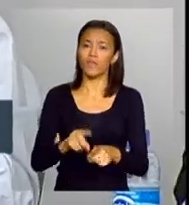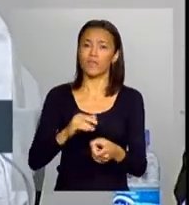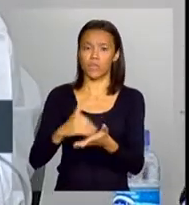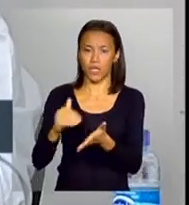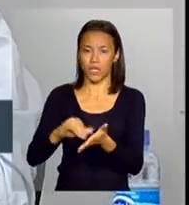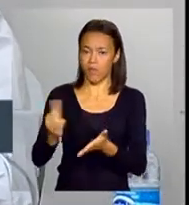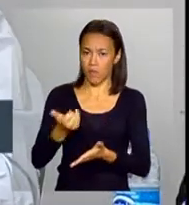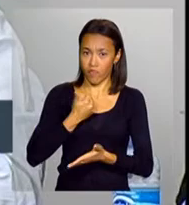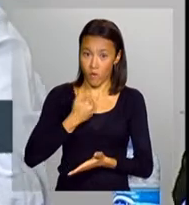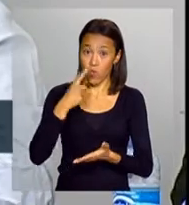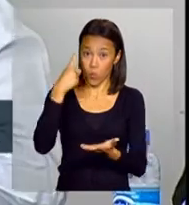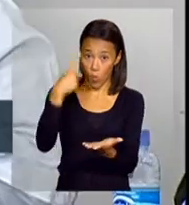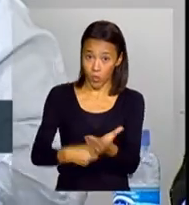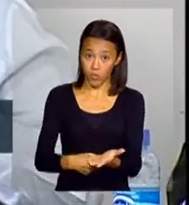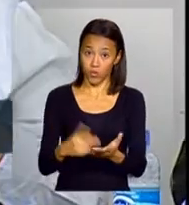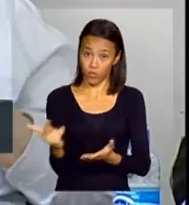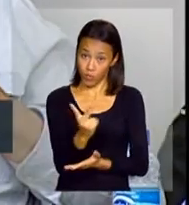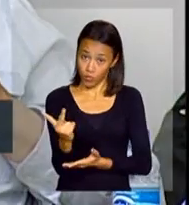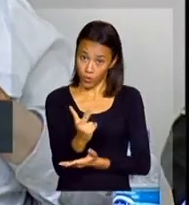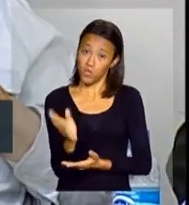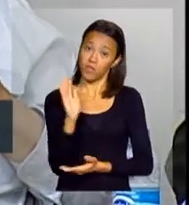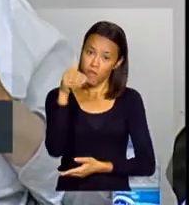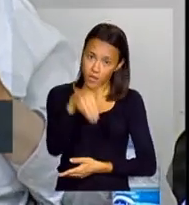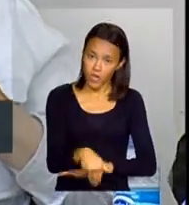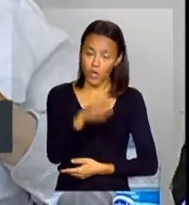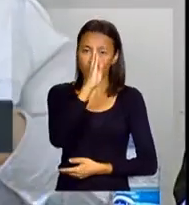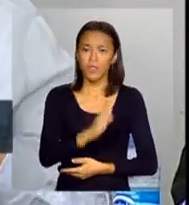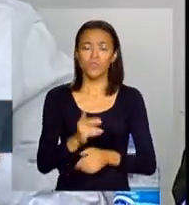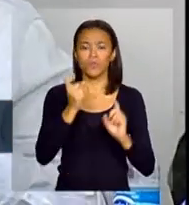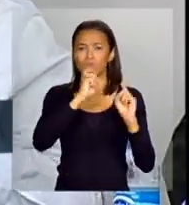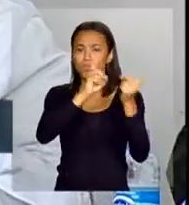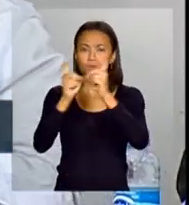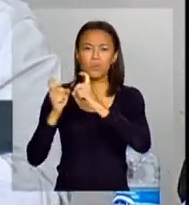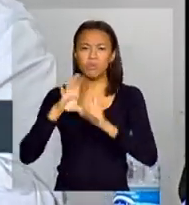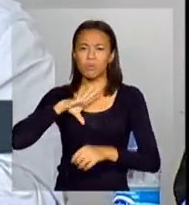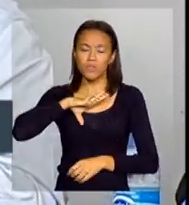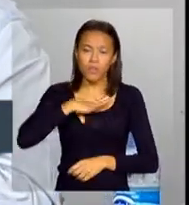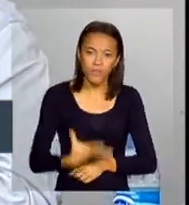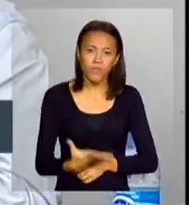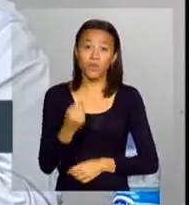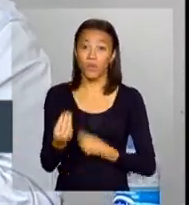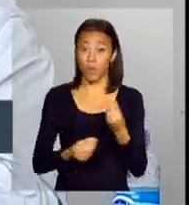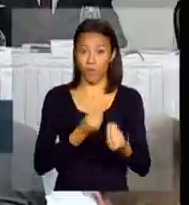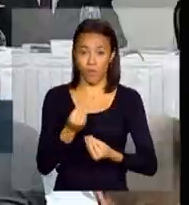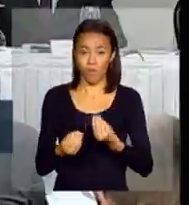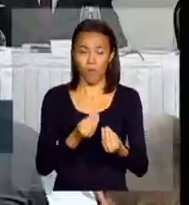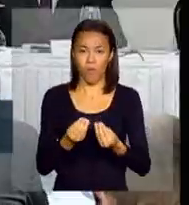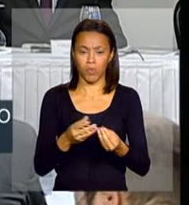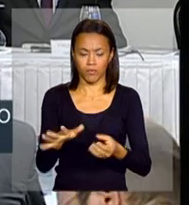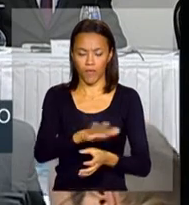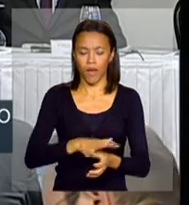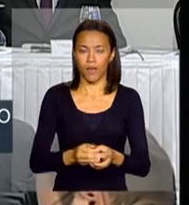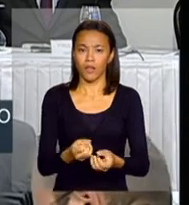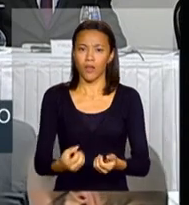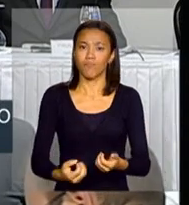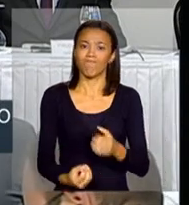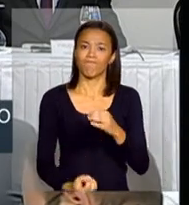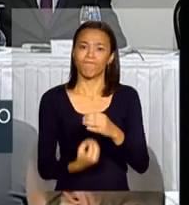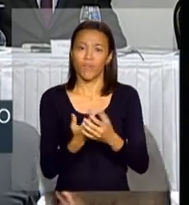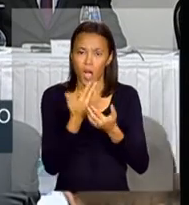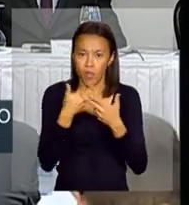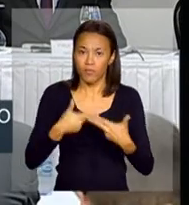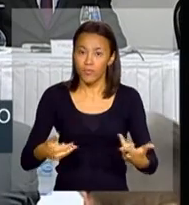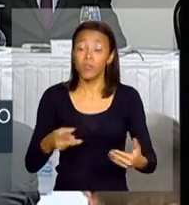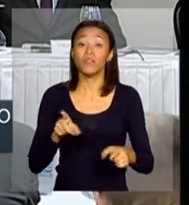acordo firmado entre os dois, e eles virão, os dois, ao Brasil, debater os desafios do acesso a recursos genéticos para a produção de alimentos e para a conservação